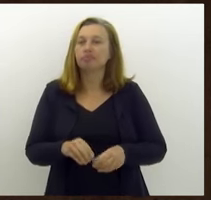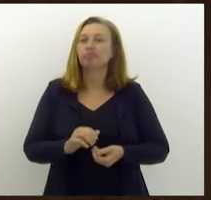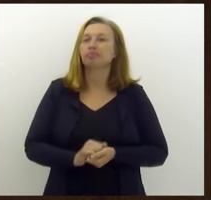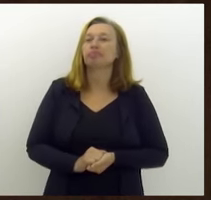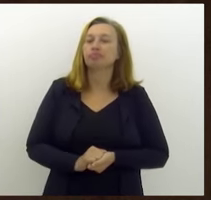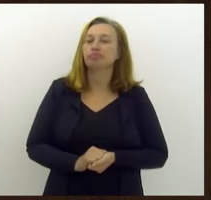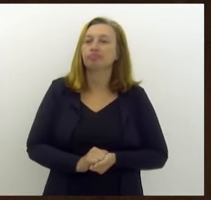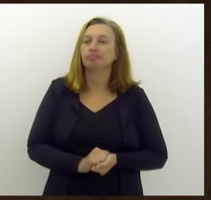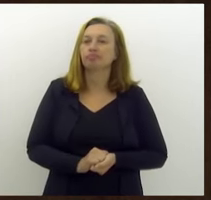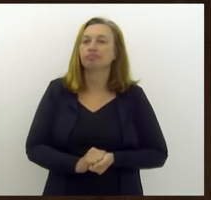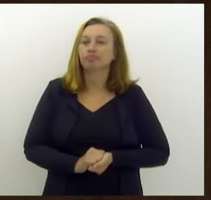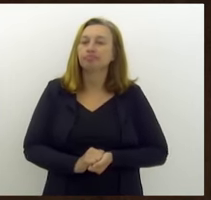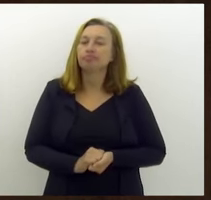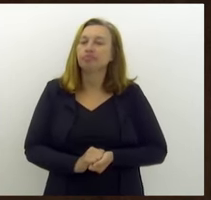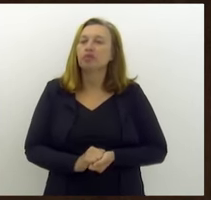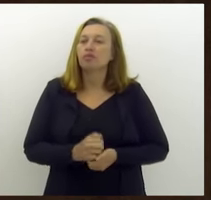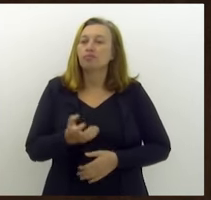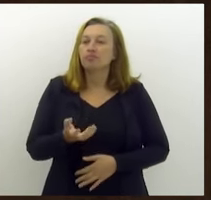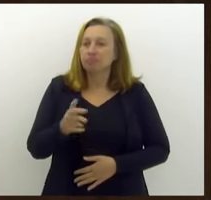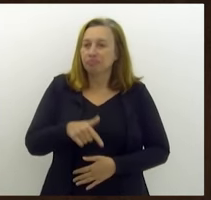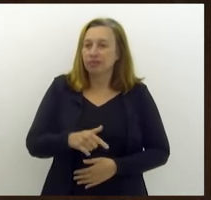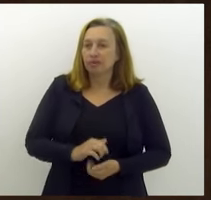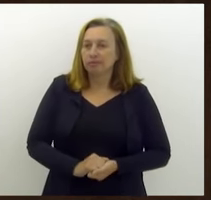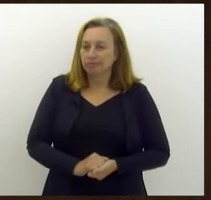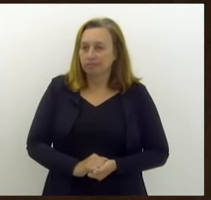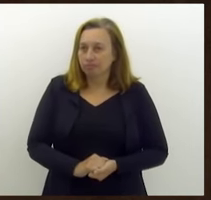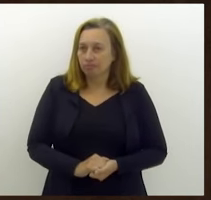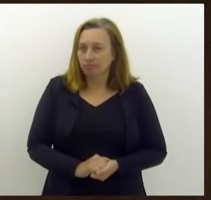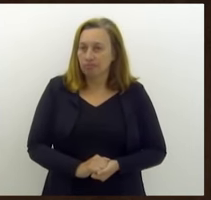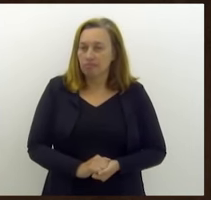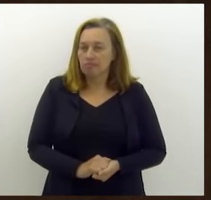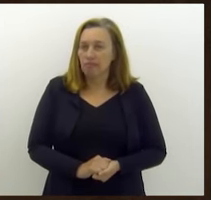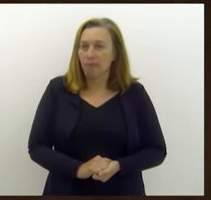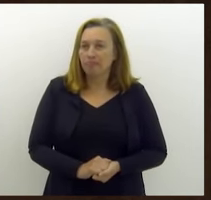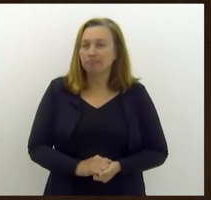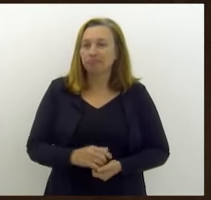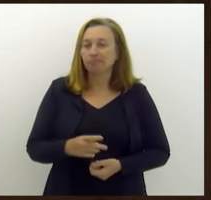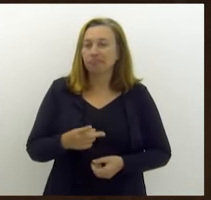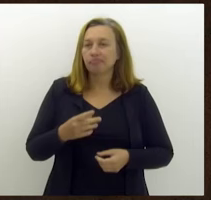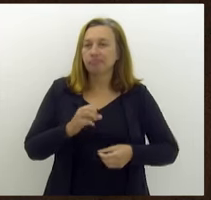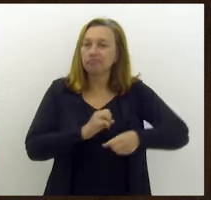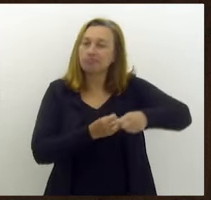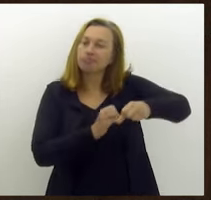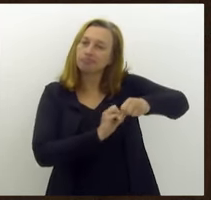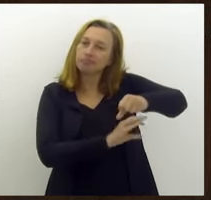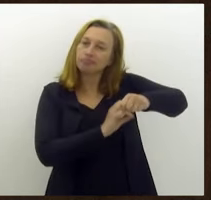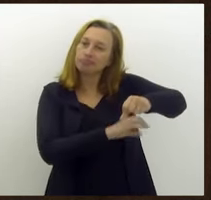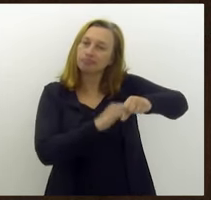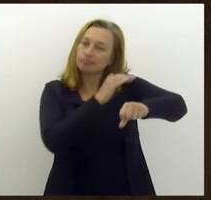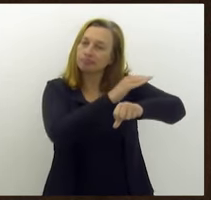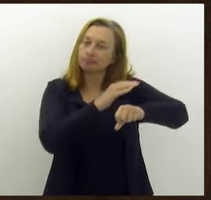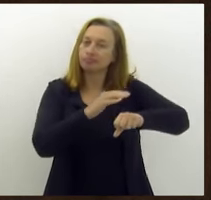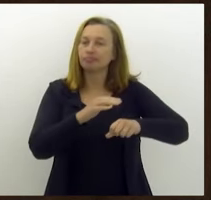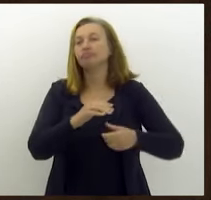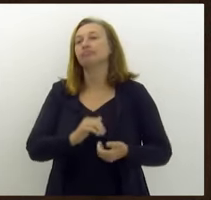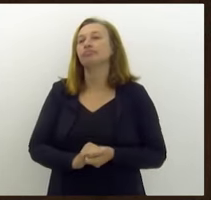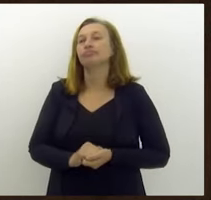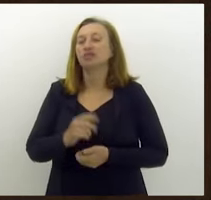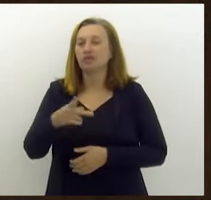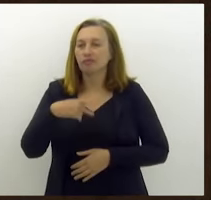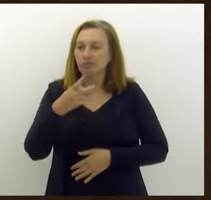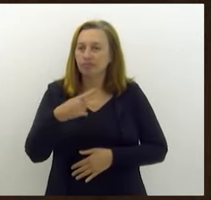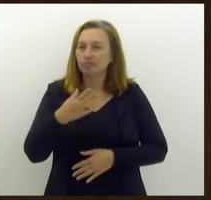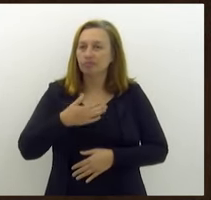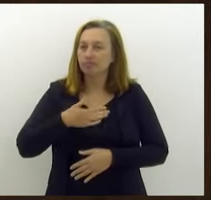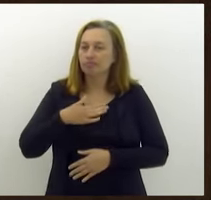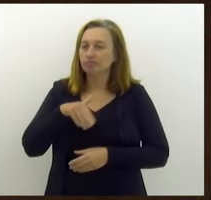Então eu queria aqui falar sobre o fundo soberano e já adiantar o meu voto hoje a gente teve oportunidade